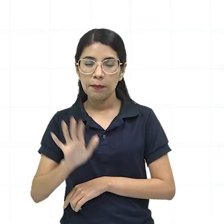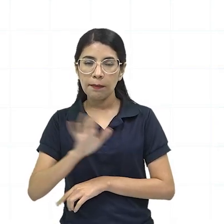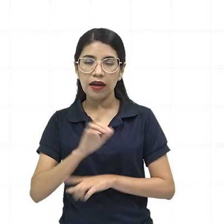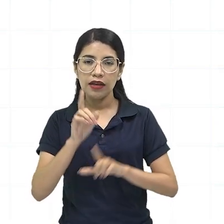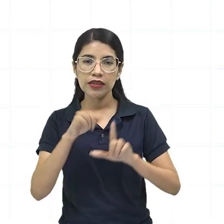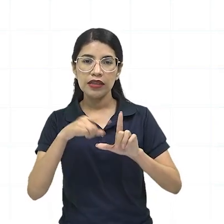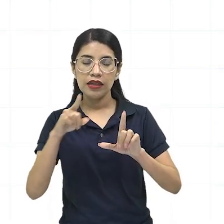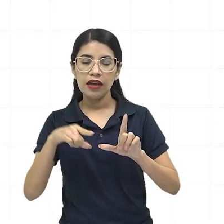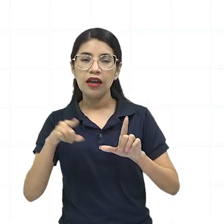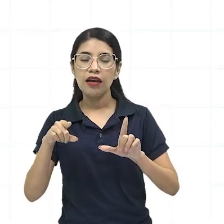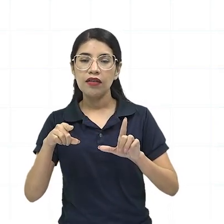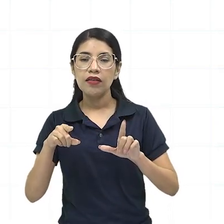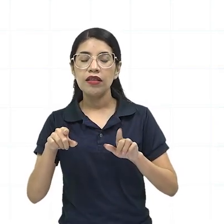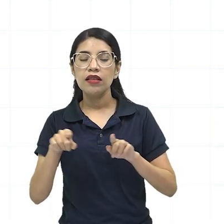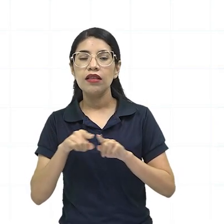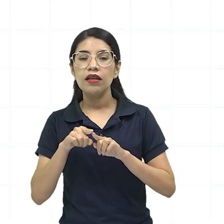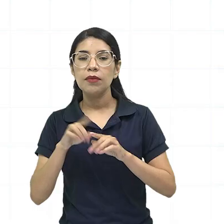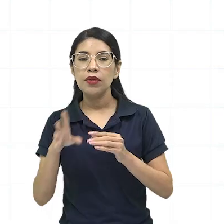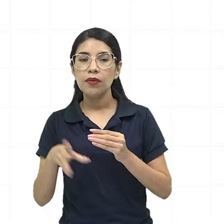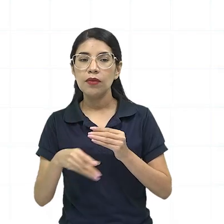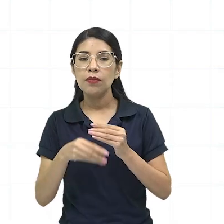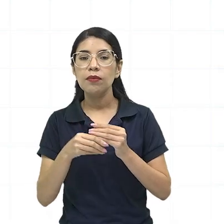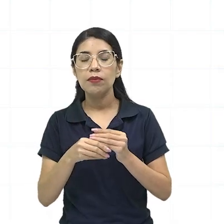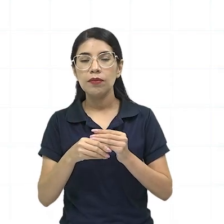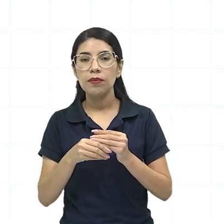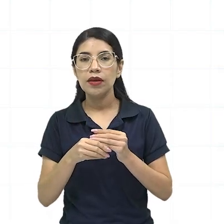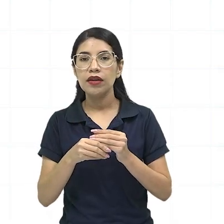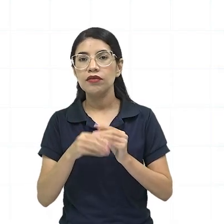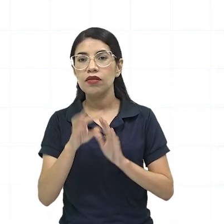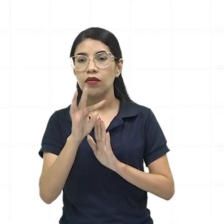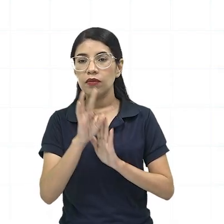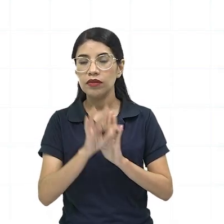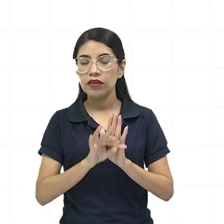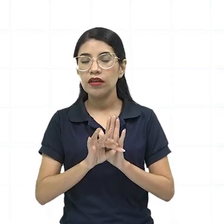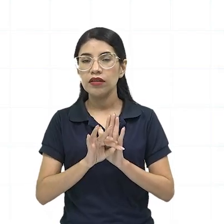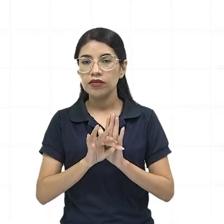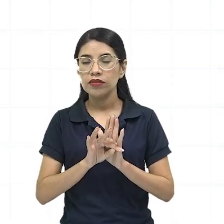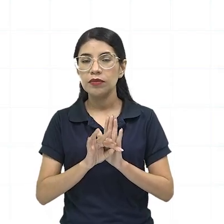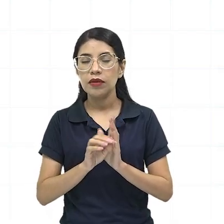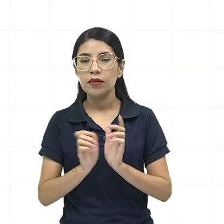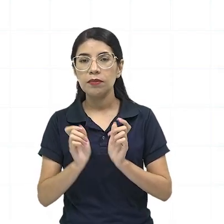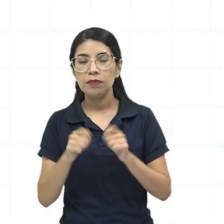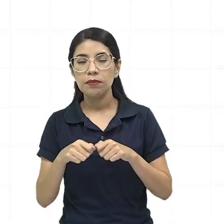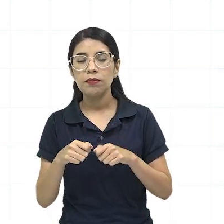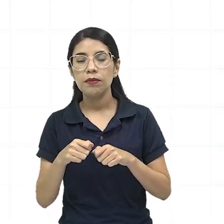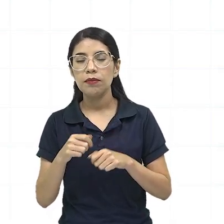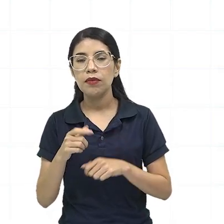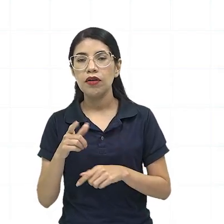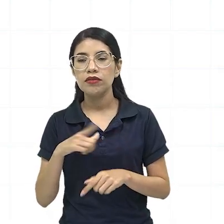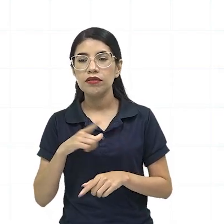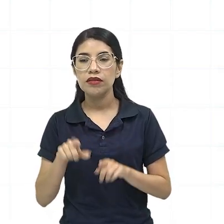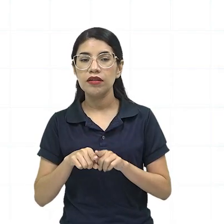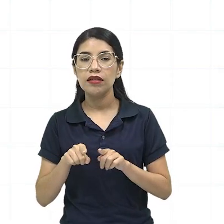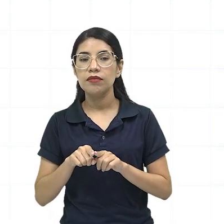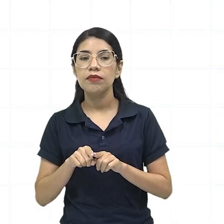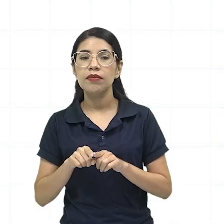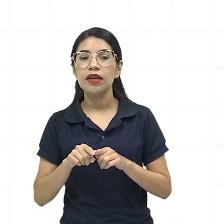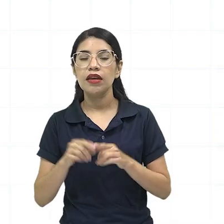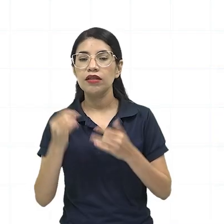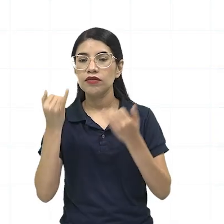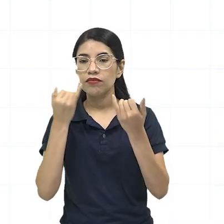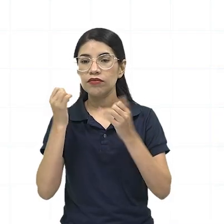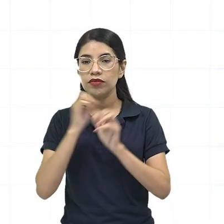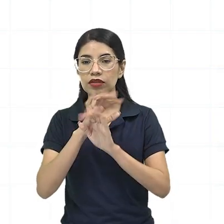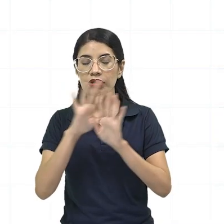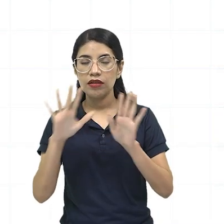gráficos complementa o texto e ajuda a transmitir informações de forma mais clara e impactante. Esse aqui é